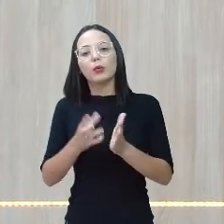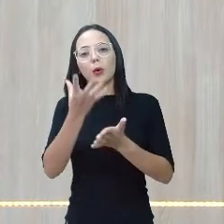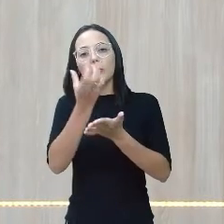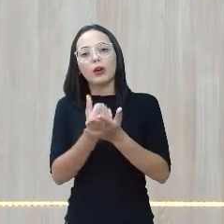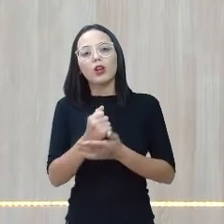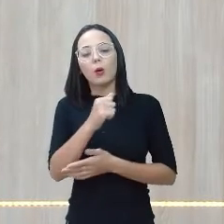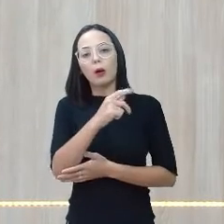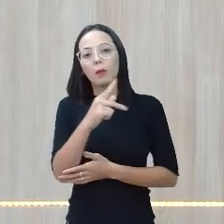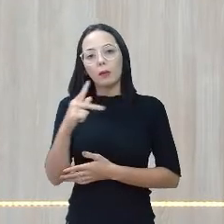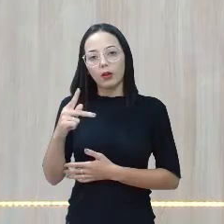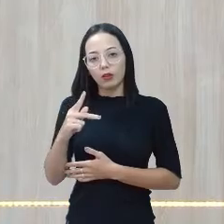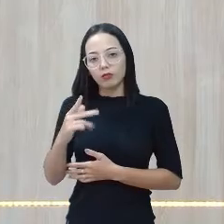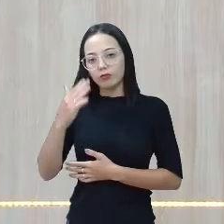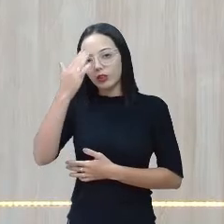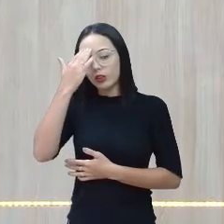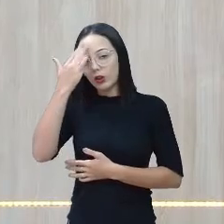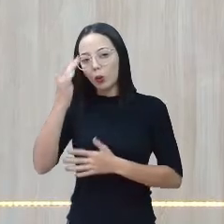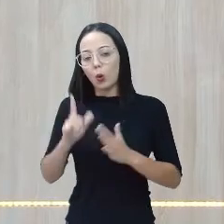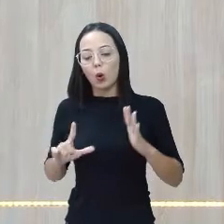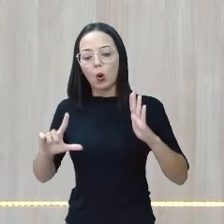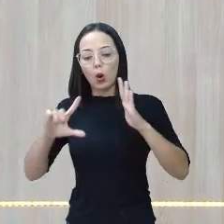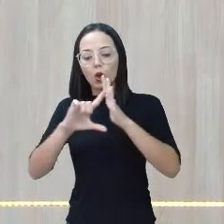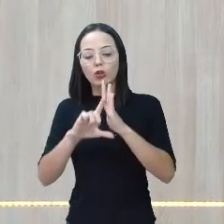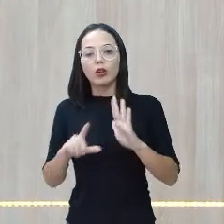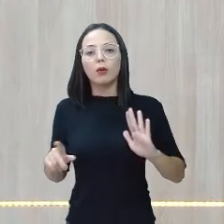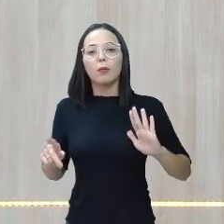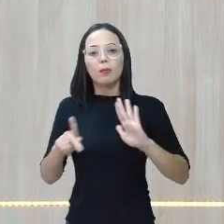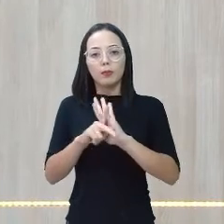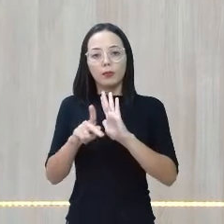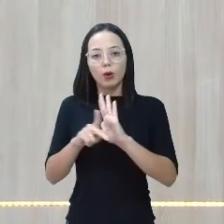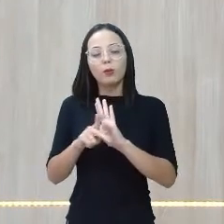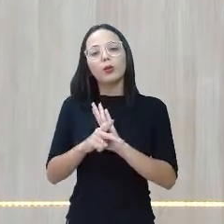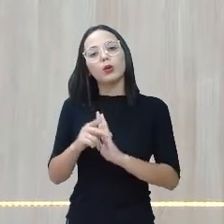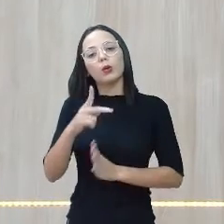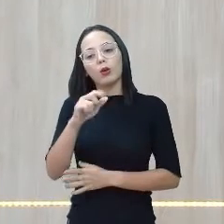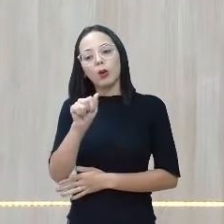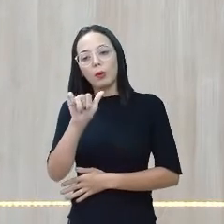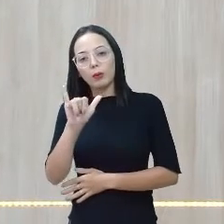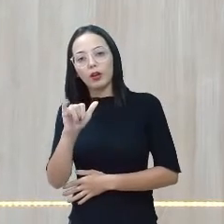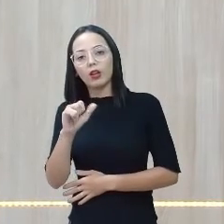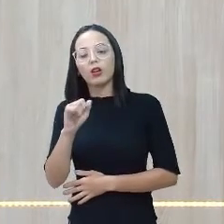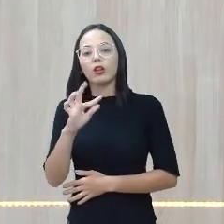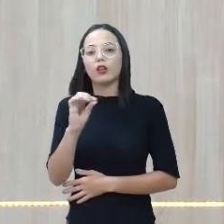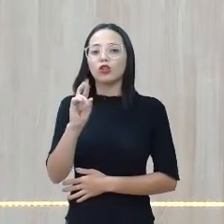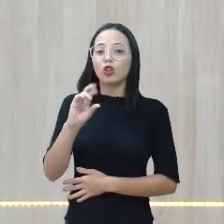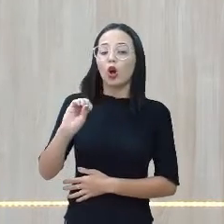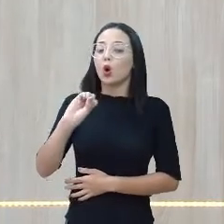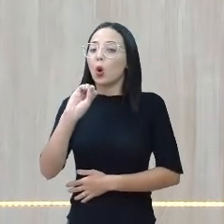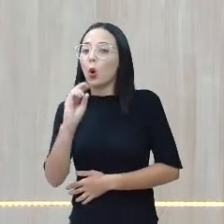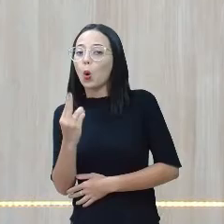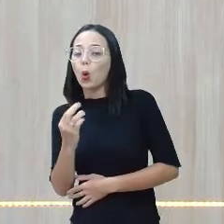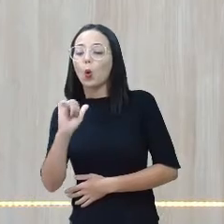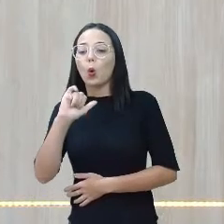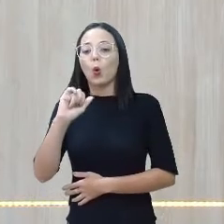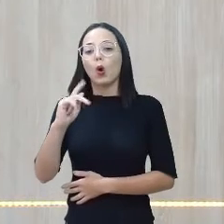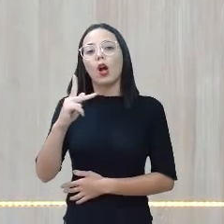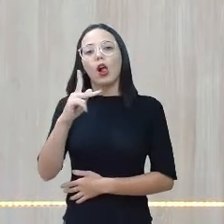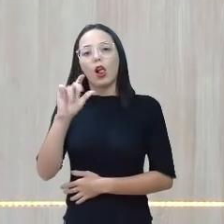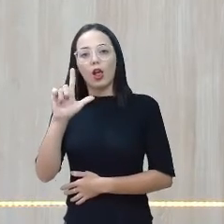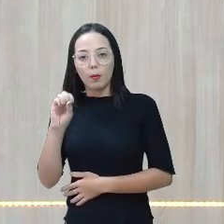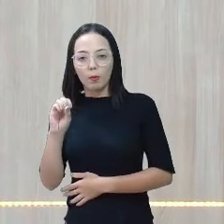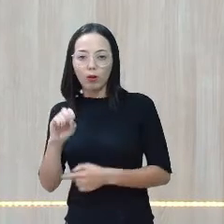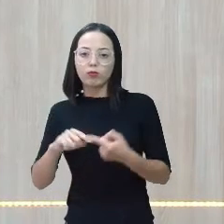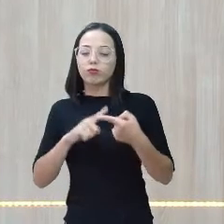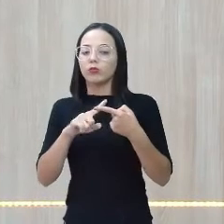do aplicativo na loja, né, de aplicativos correspondente ao sistema operacional do seu celular, que pode ser Android